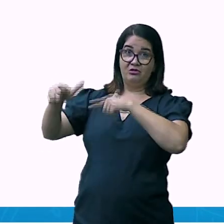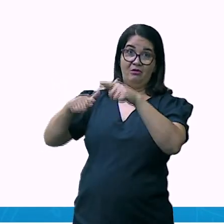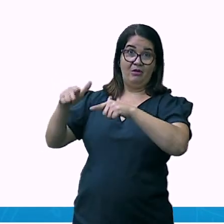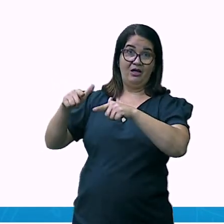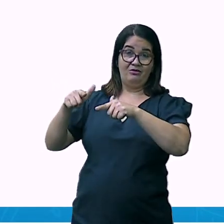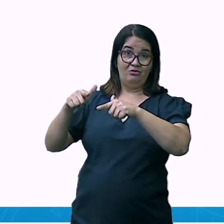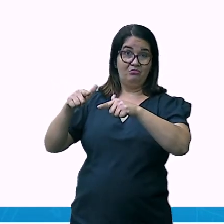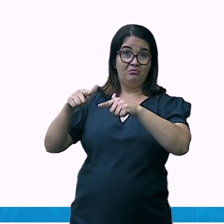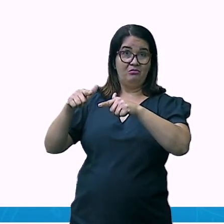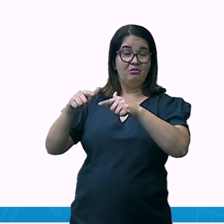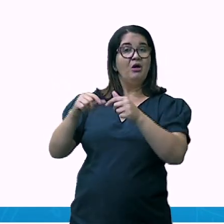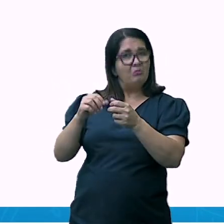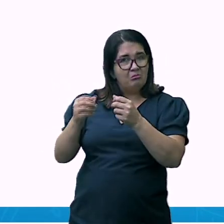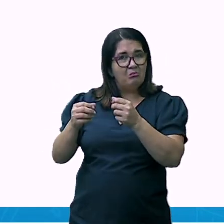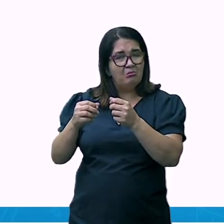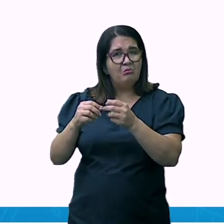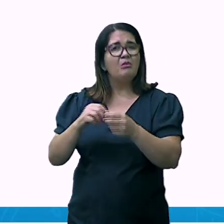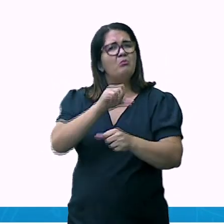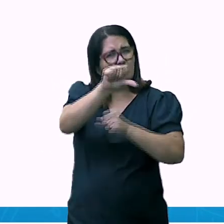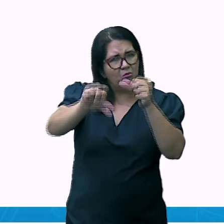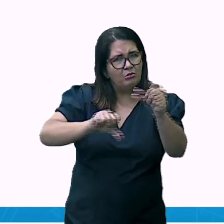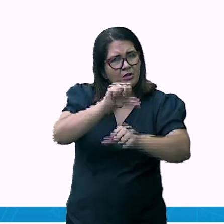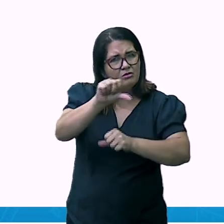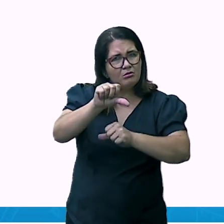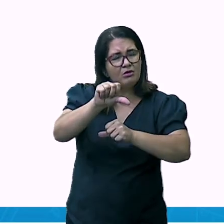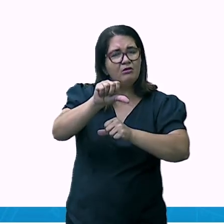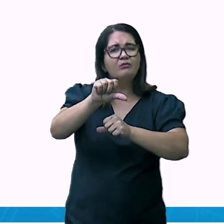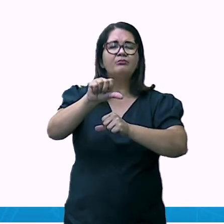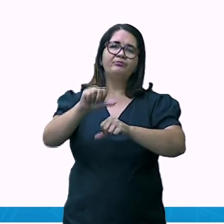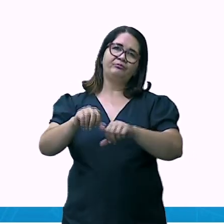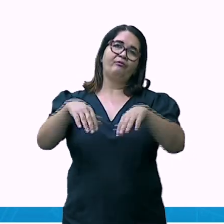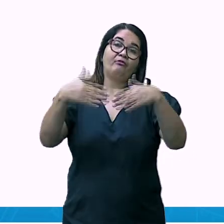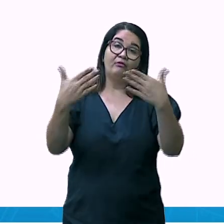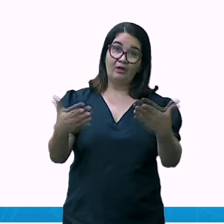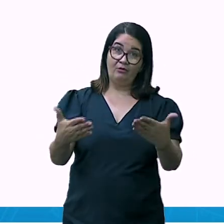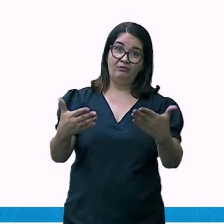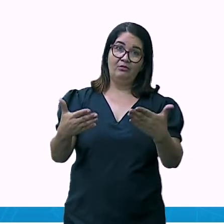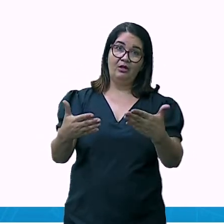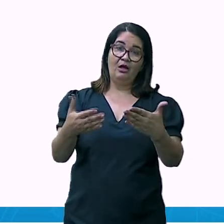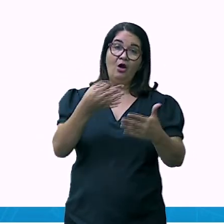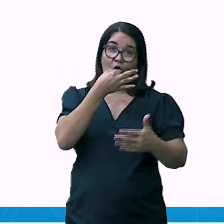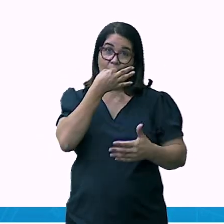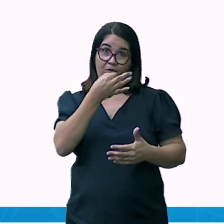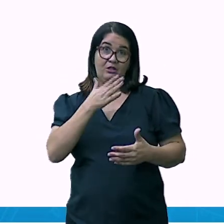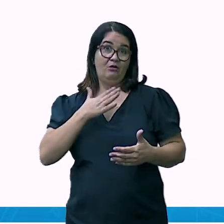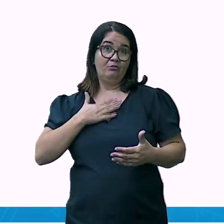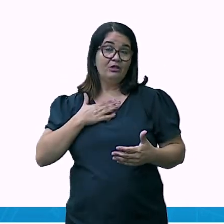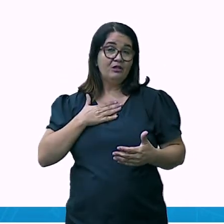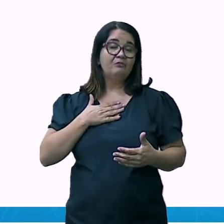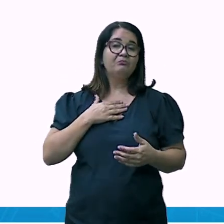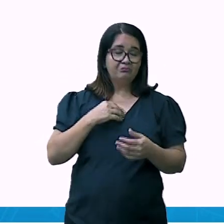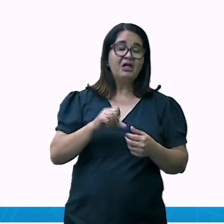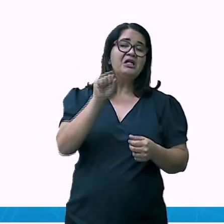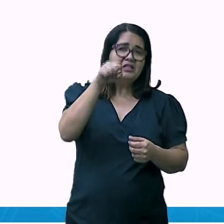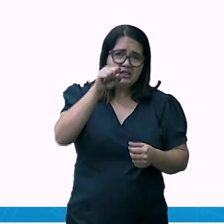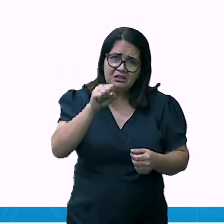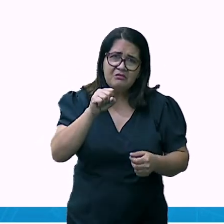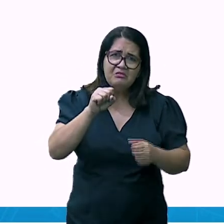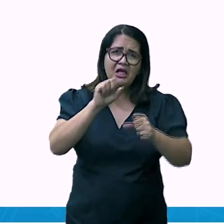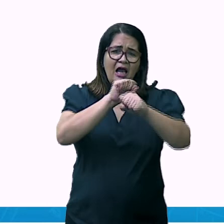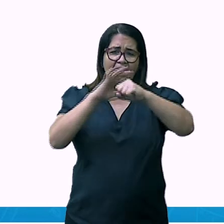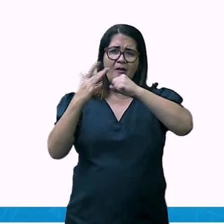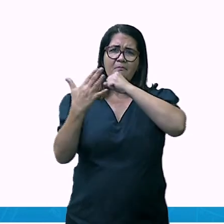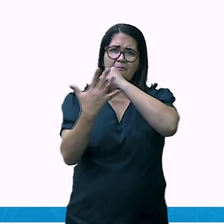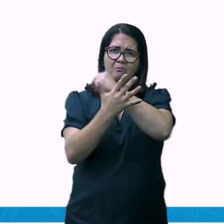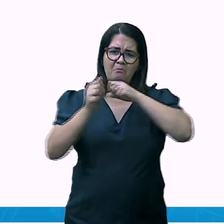Bom, com toda certeza alterou e muito. Como eu disse anteriormente, a pandemia alterou o mundo